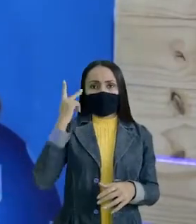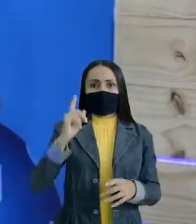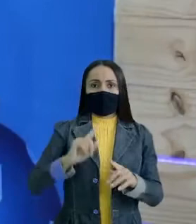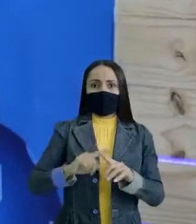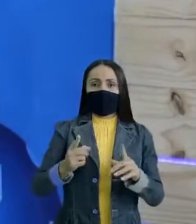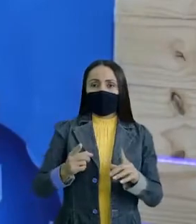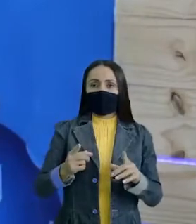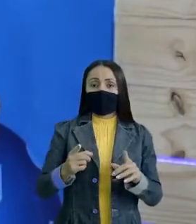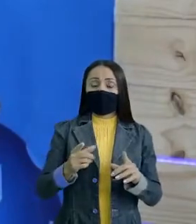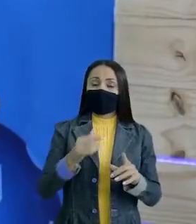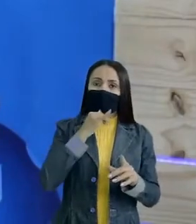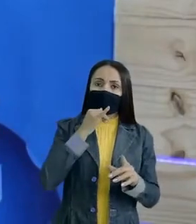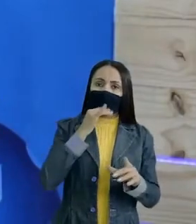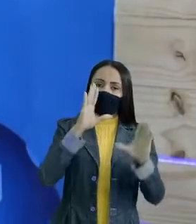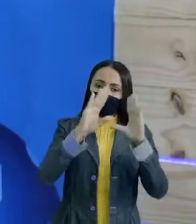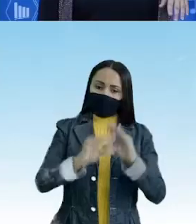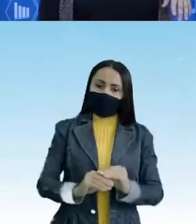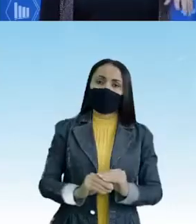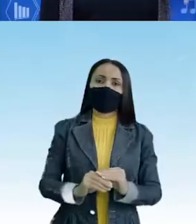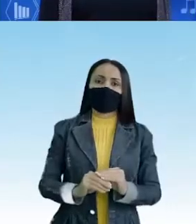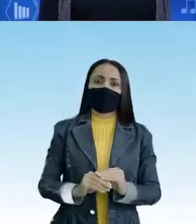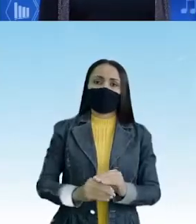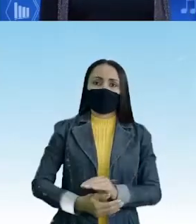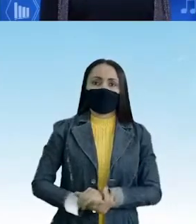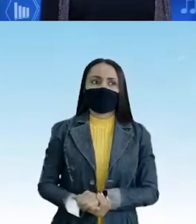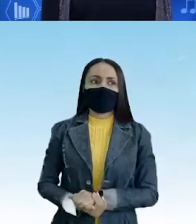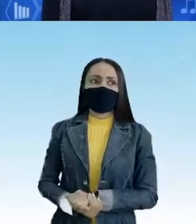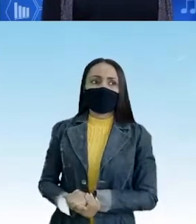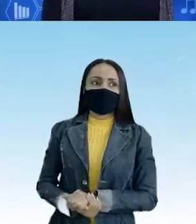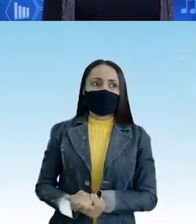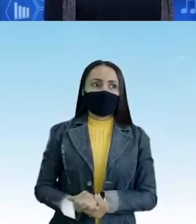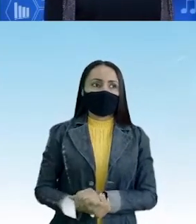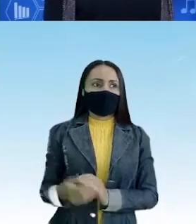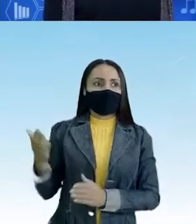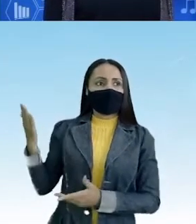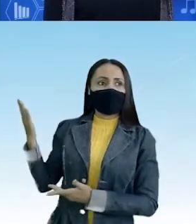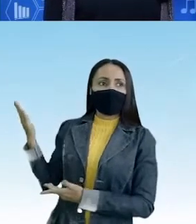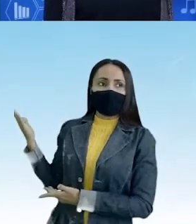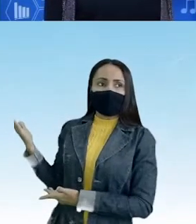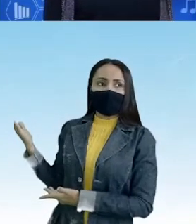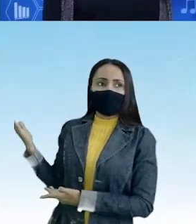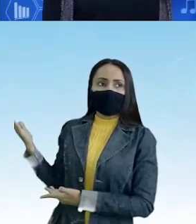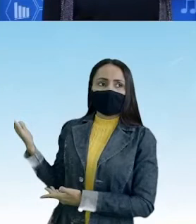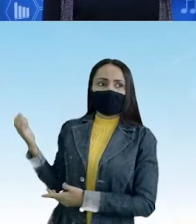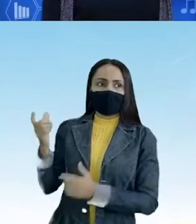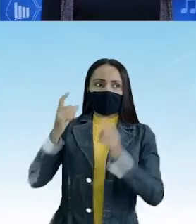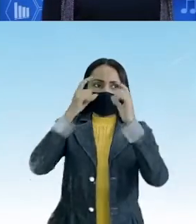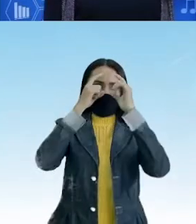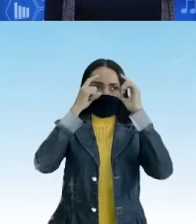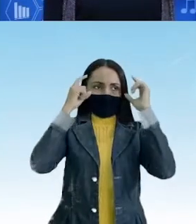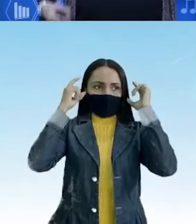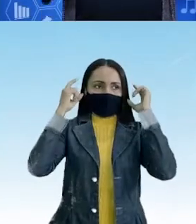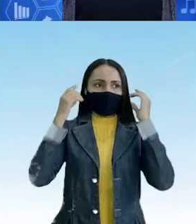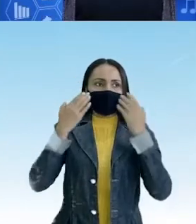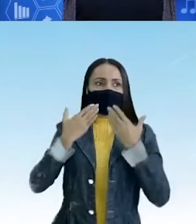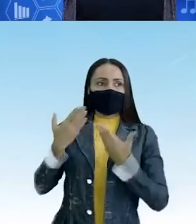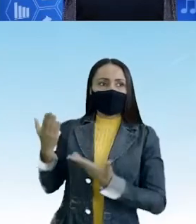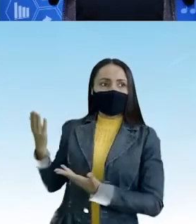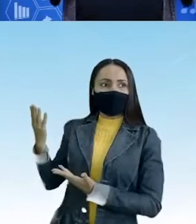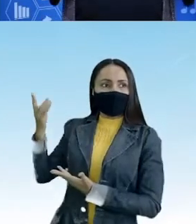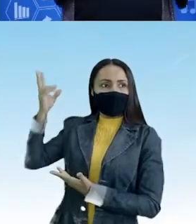mais, infelizmente. Aí, tá vendo? As pinturas lindas, um simbolismo para eles, no